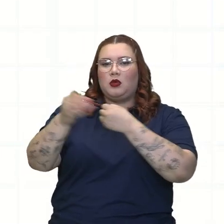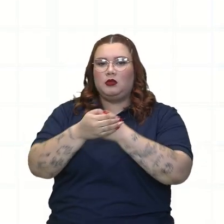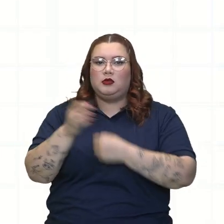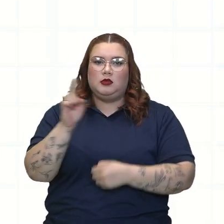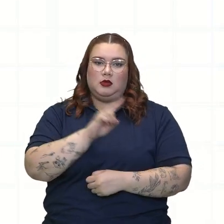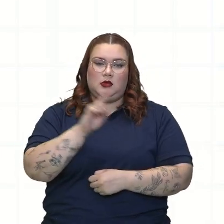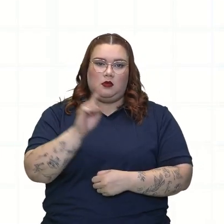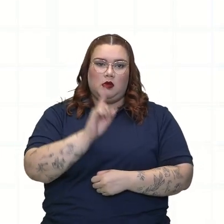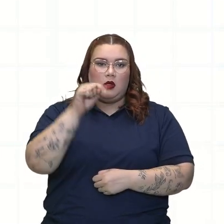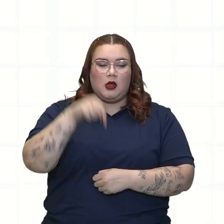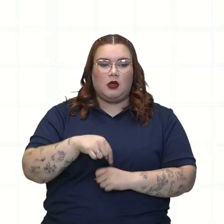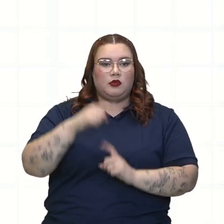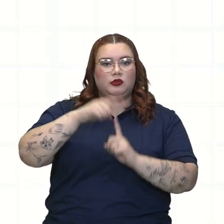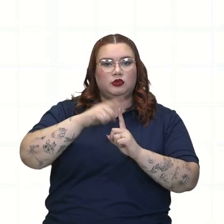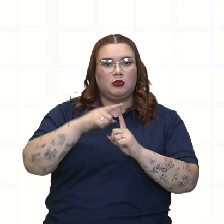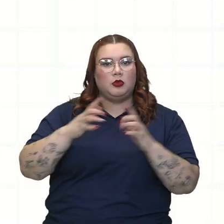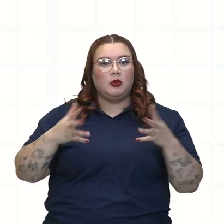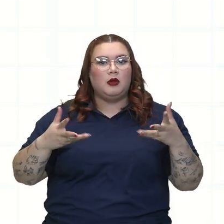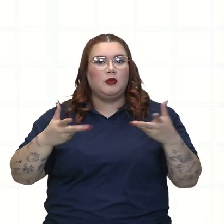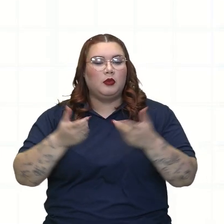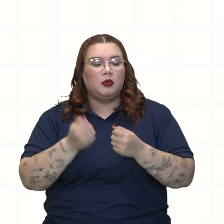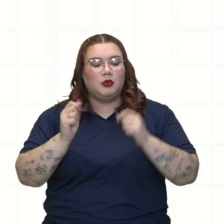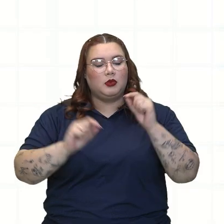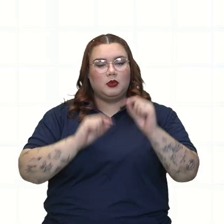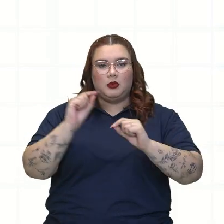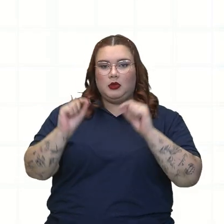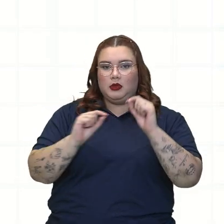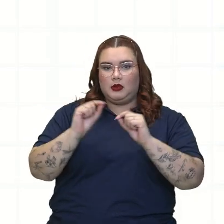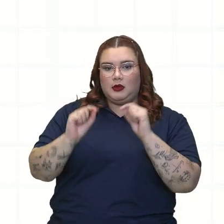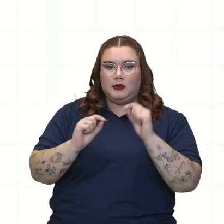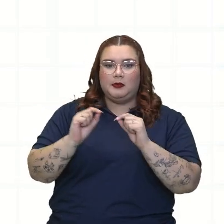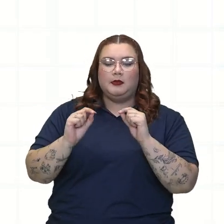uma forma excelente de fazer com que